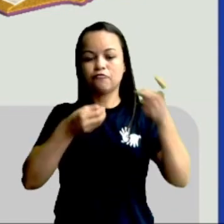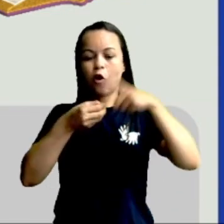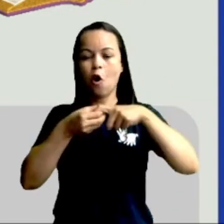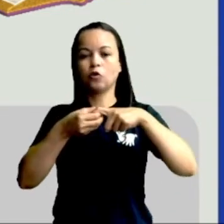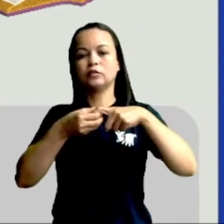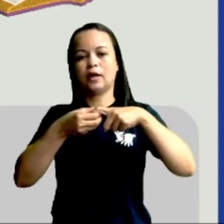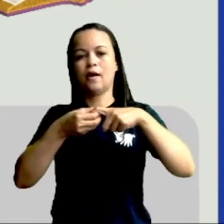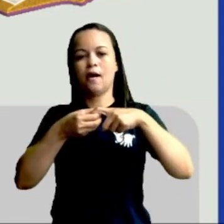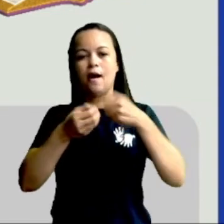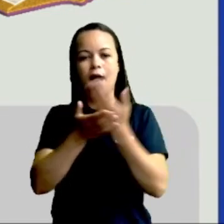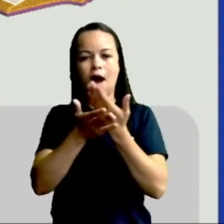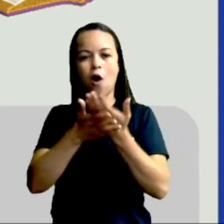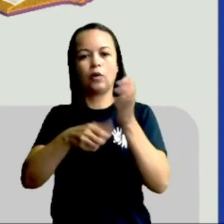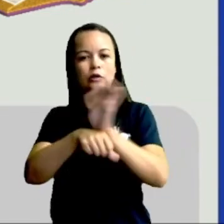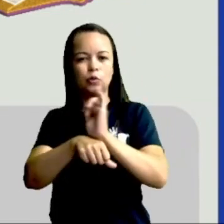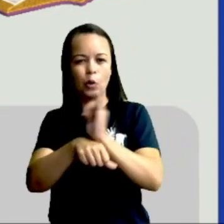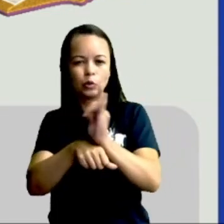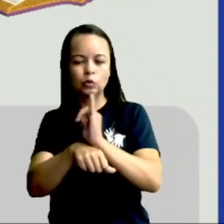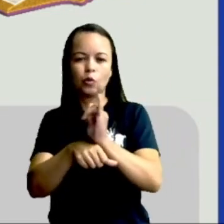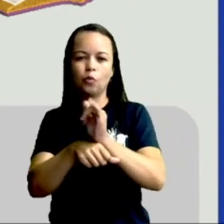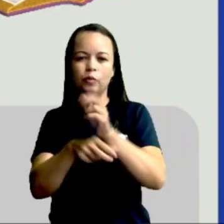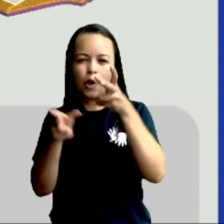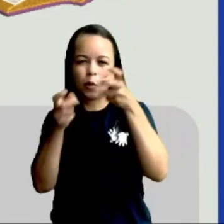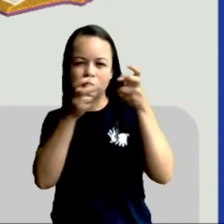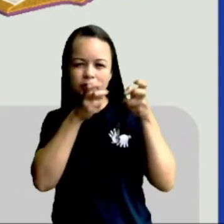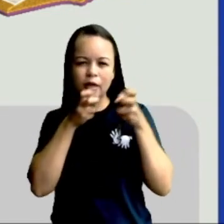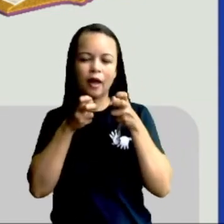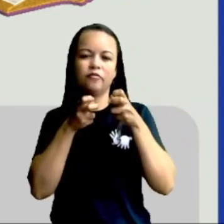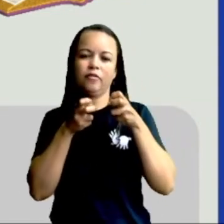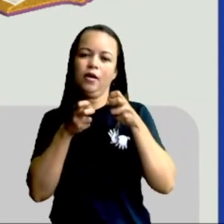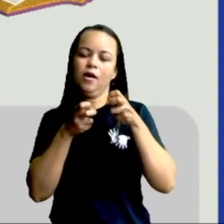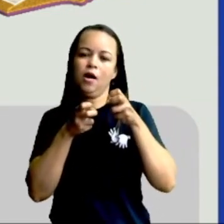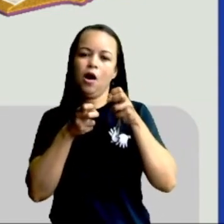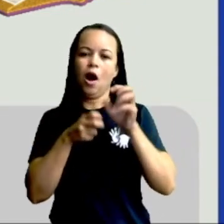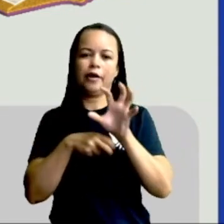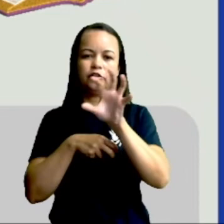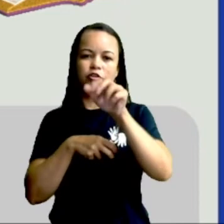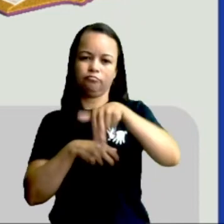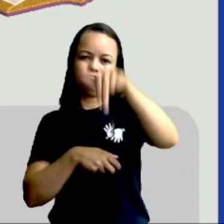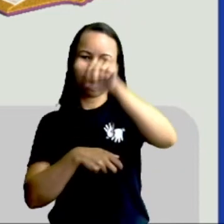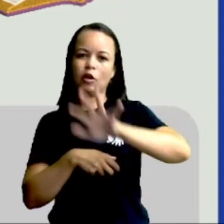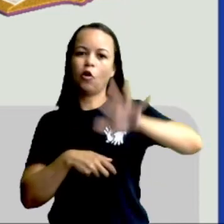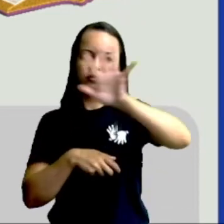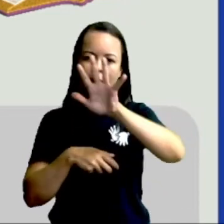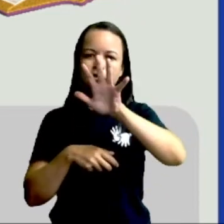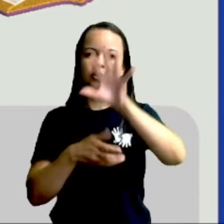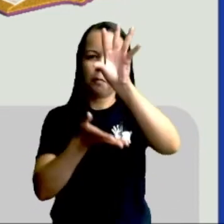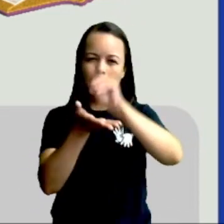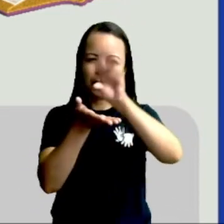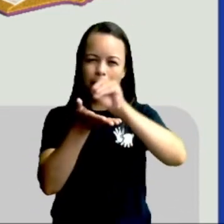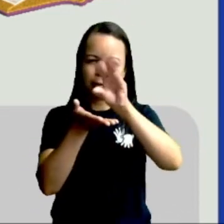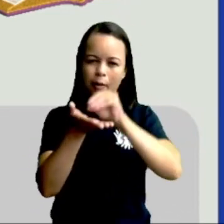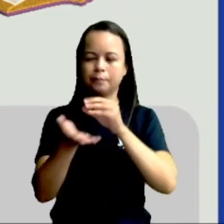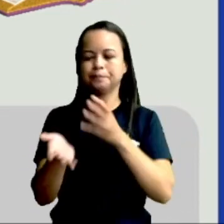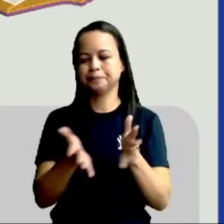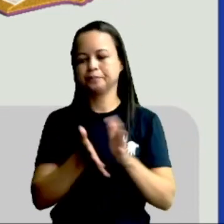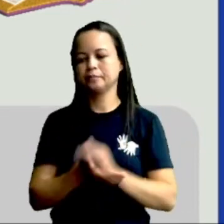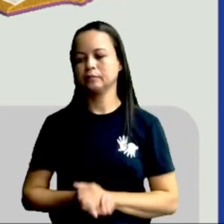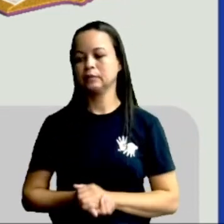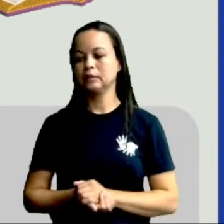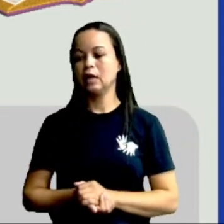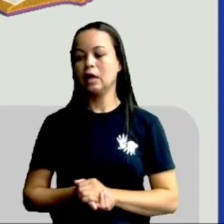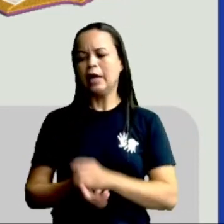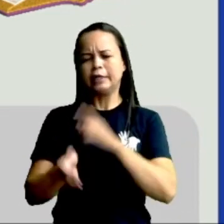aula e dá uma olhadinha nos estados da nossa região Nordeste. E o último é, vamos desenhar um mapa do